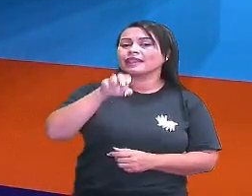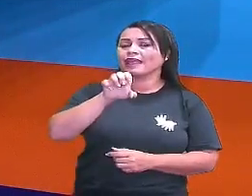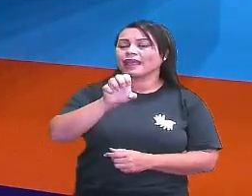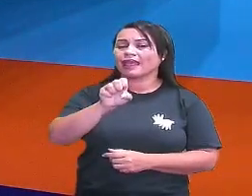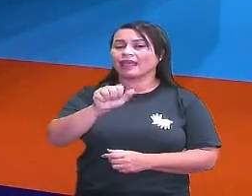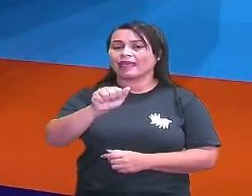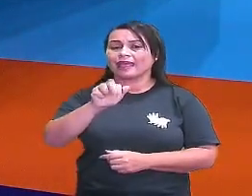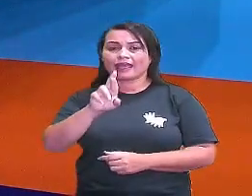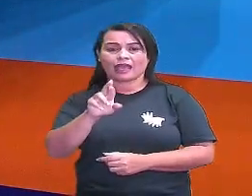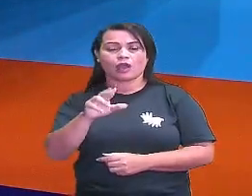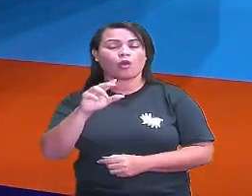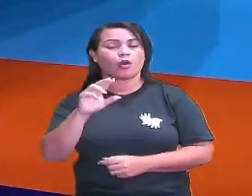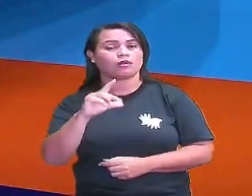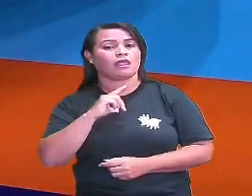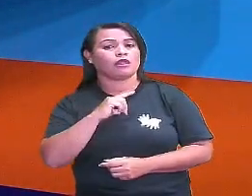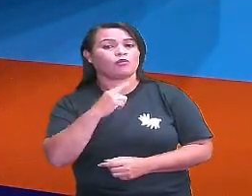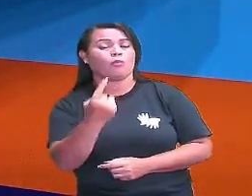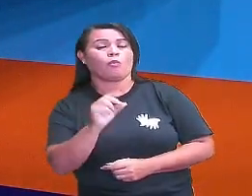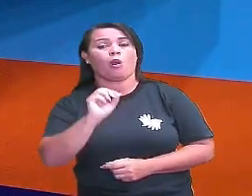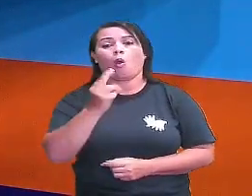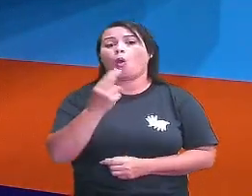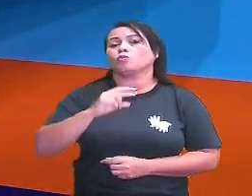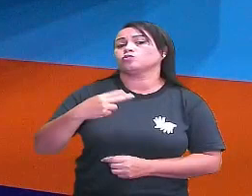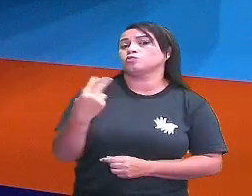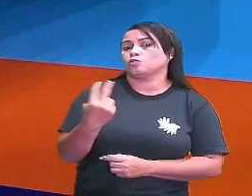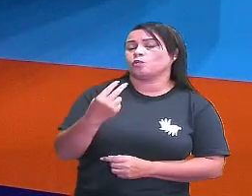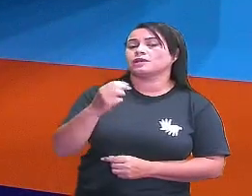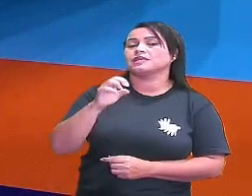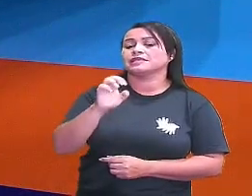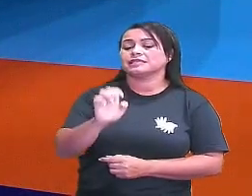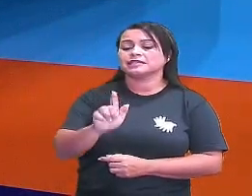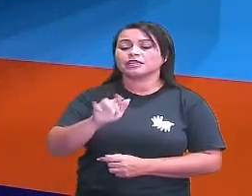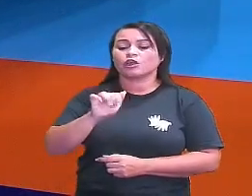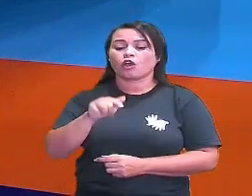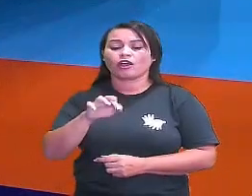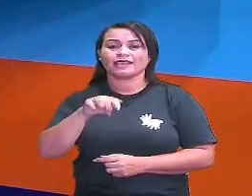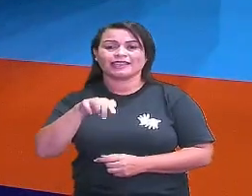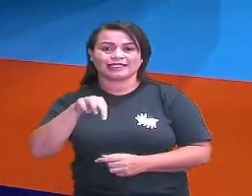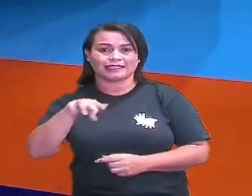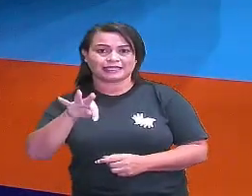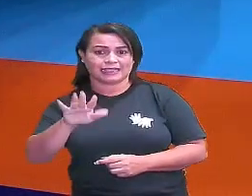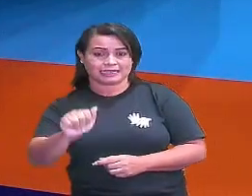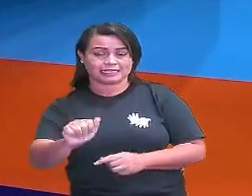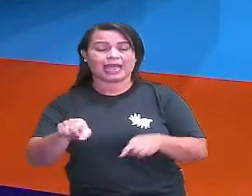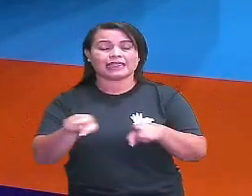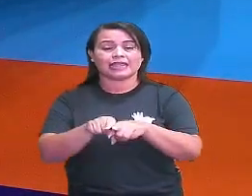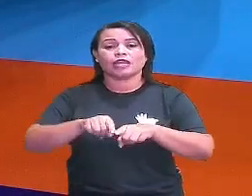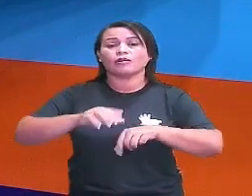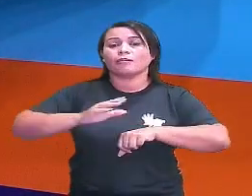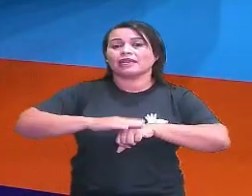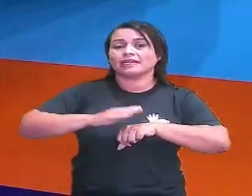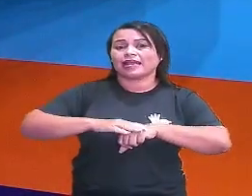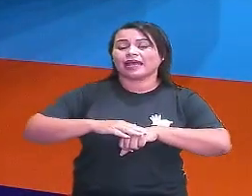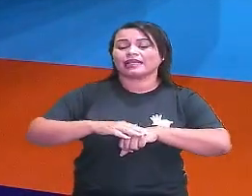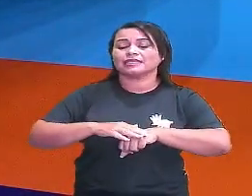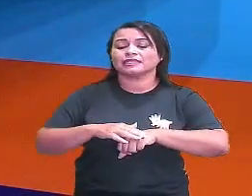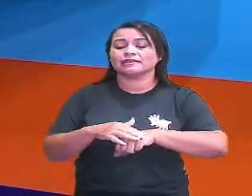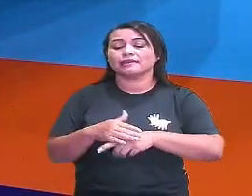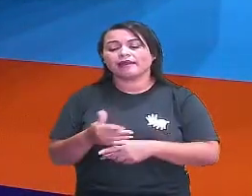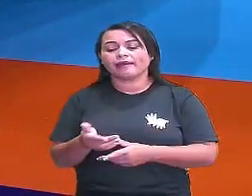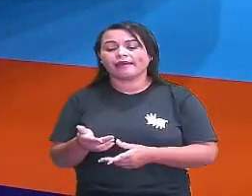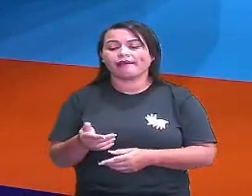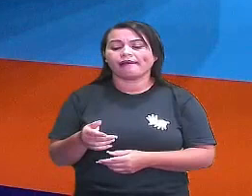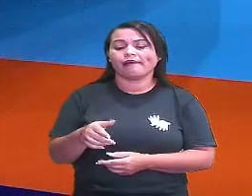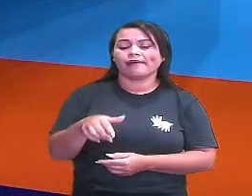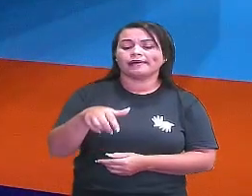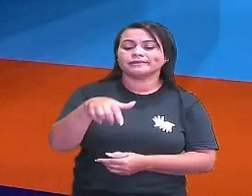ou duas incógnitas. Habilidade 7 do 8º ano. Mais uma vez eu não trouxe aqui a habilidade do 9º ano,